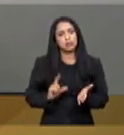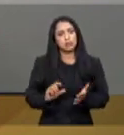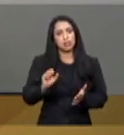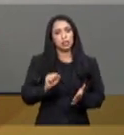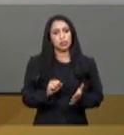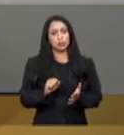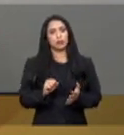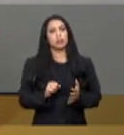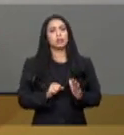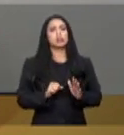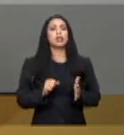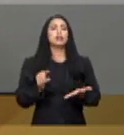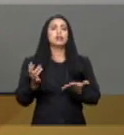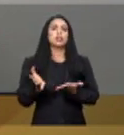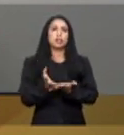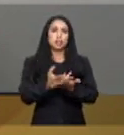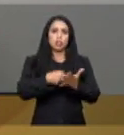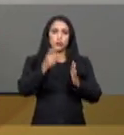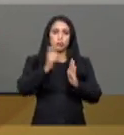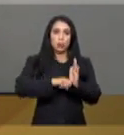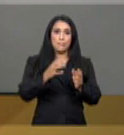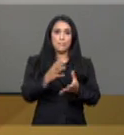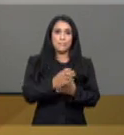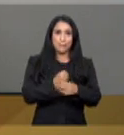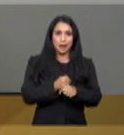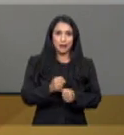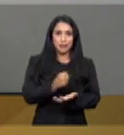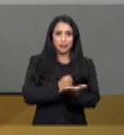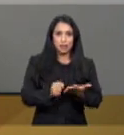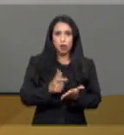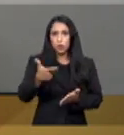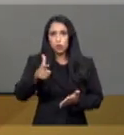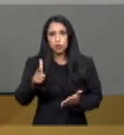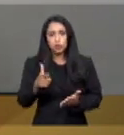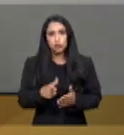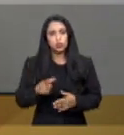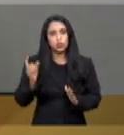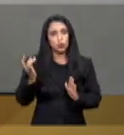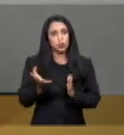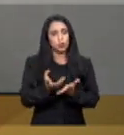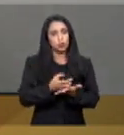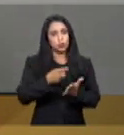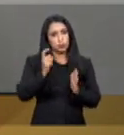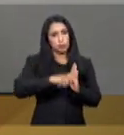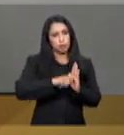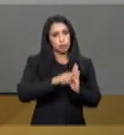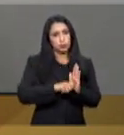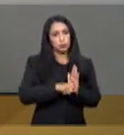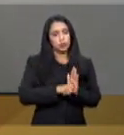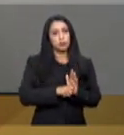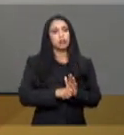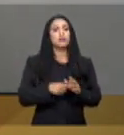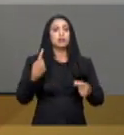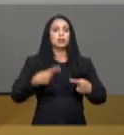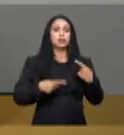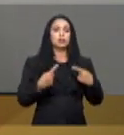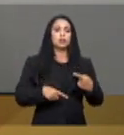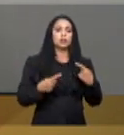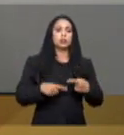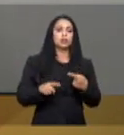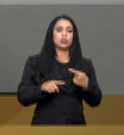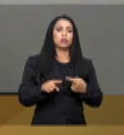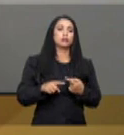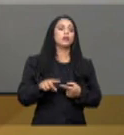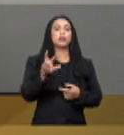de tributos na base de cálculo de outros tributos, que foi a matéria discutida nos recursos extraordinários 212,